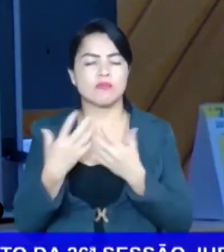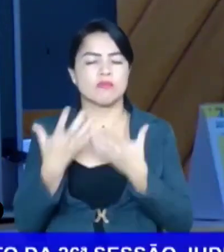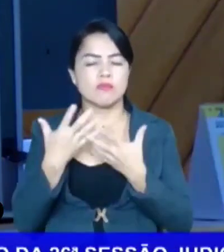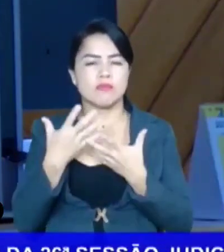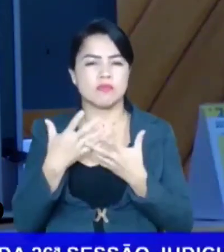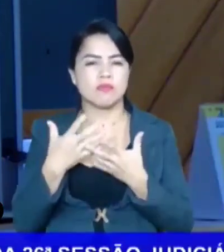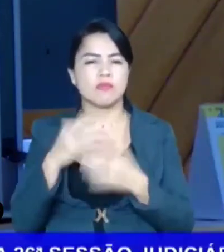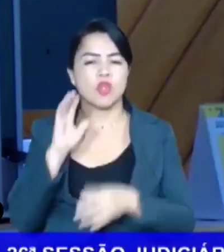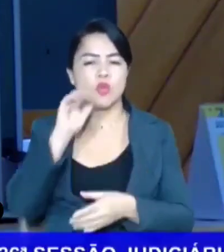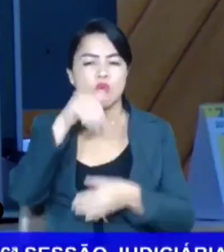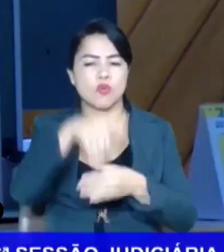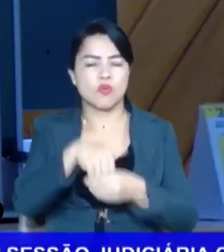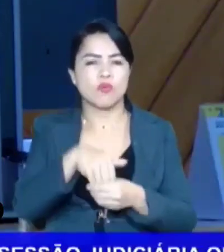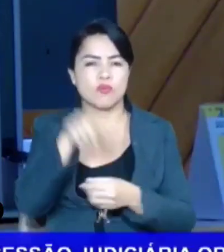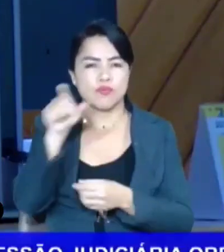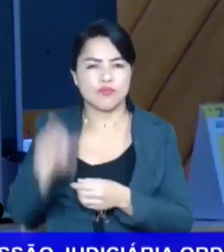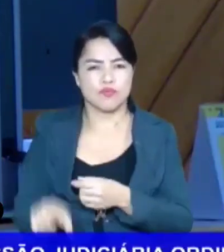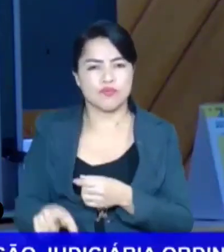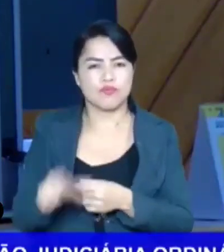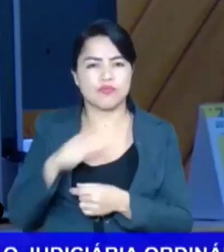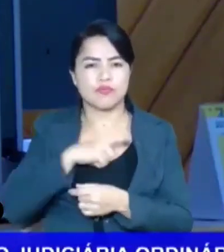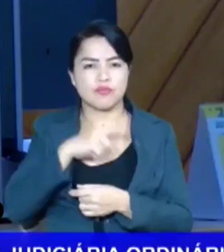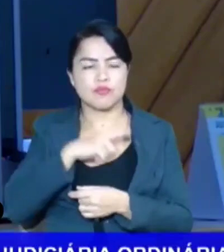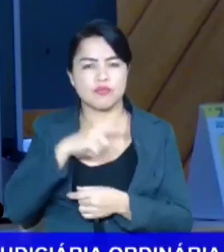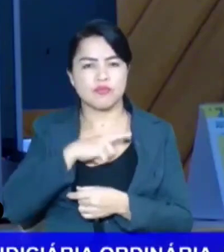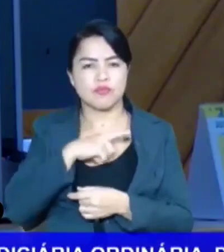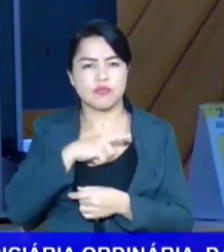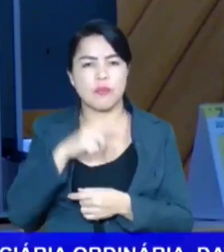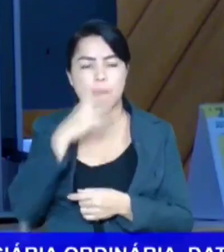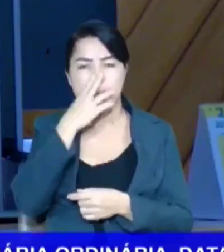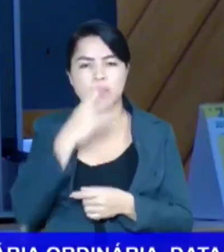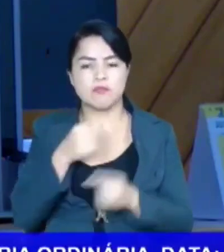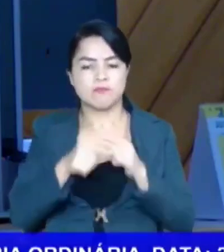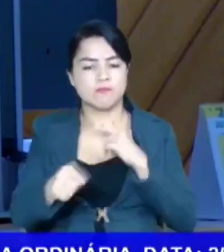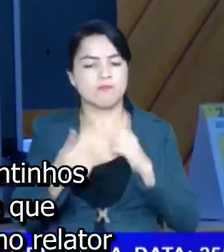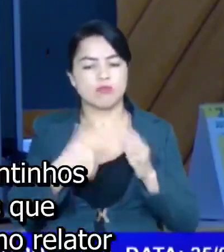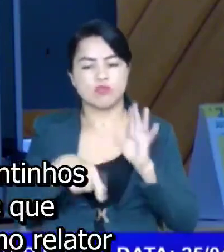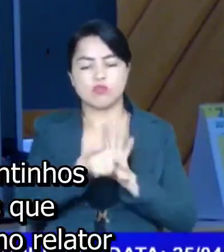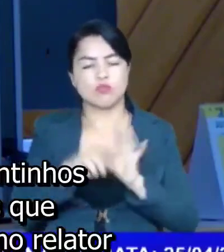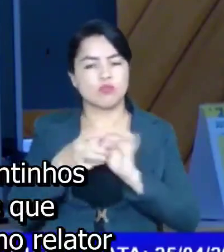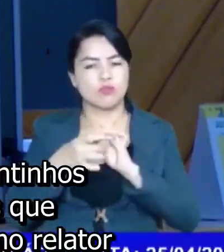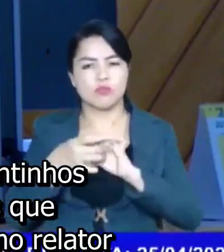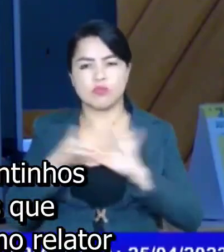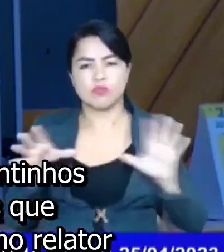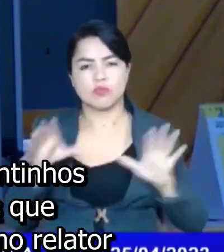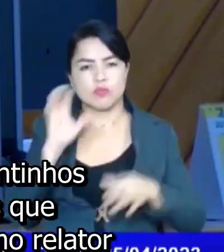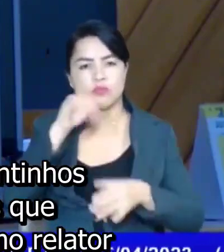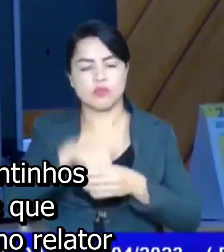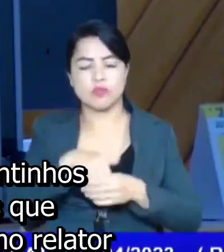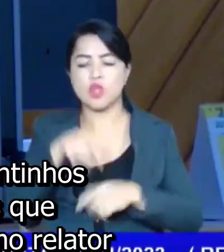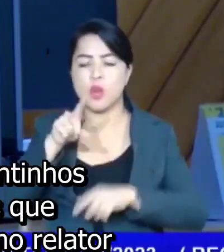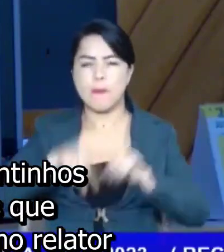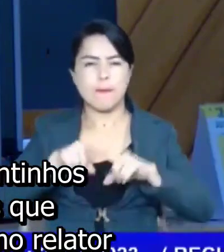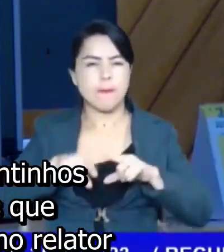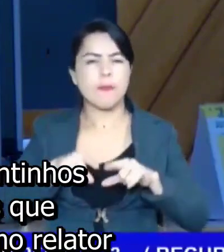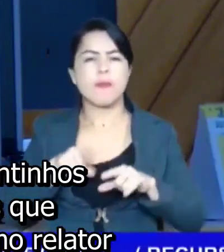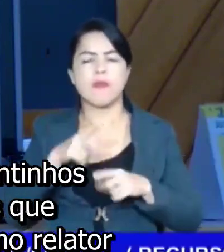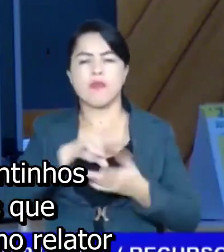eleitor, violando o livre exercício do sufrágio. Então, material